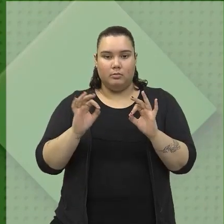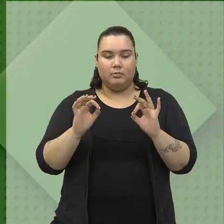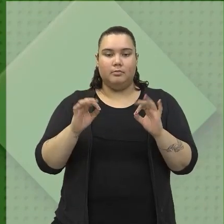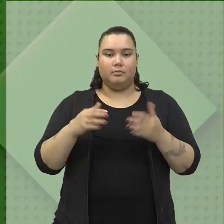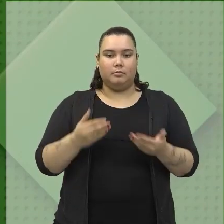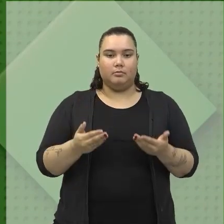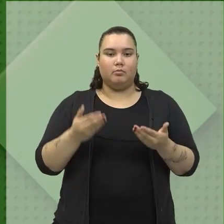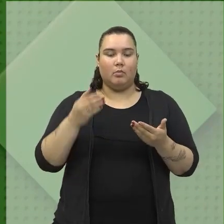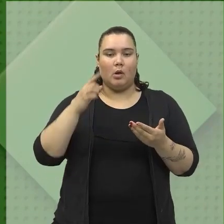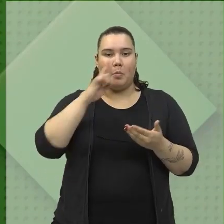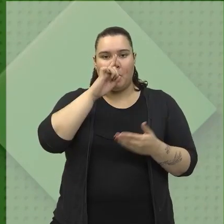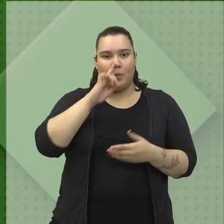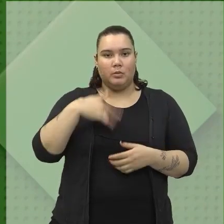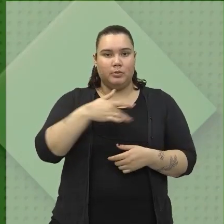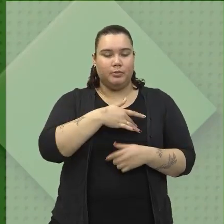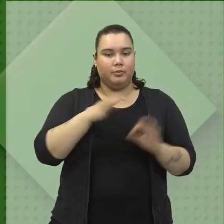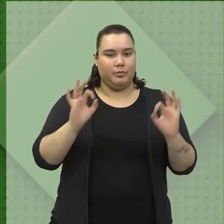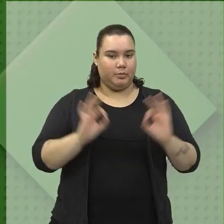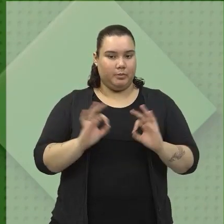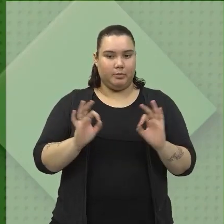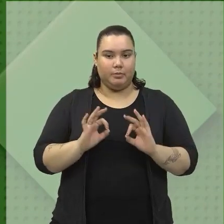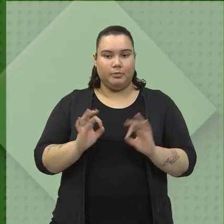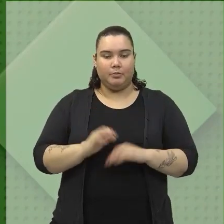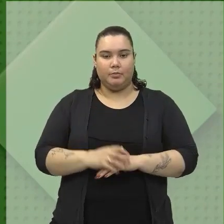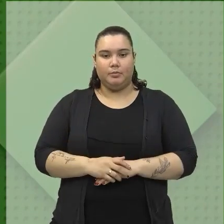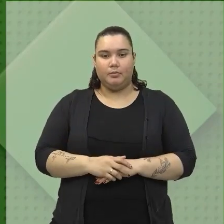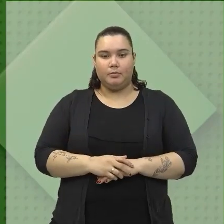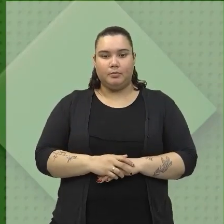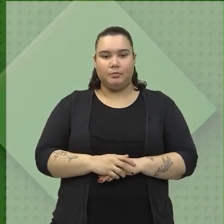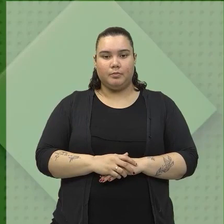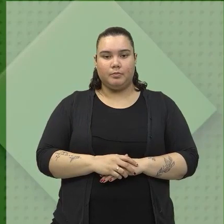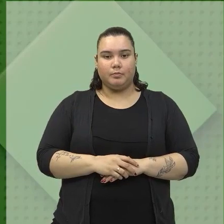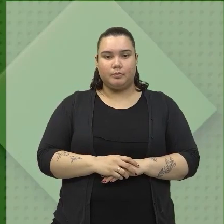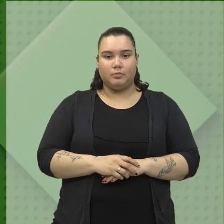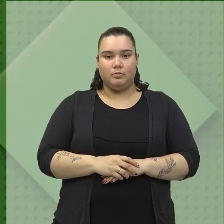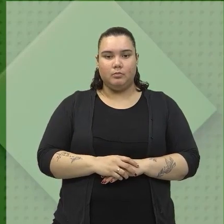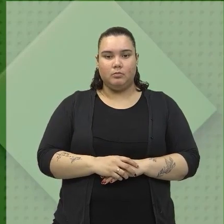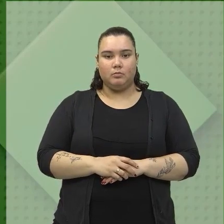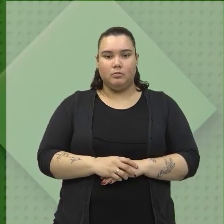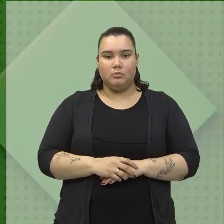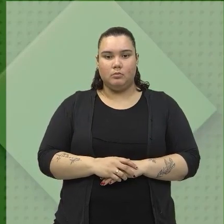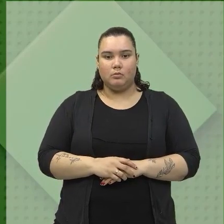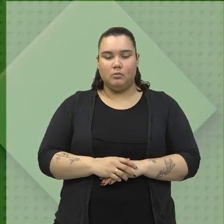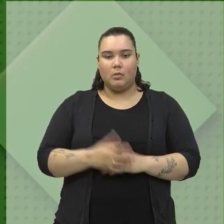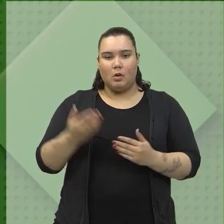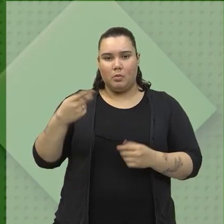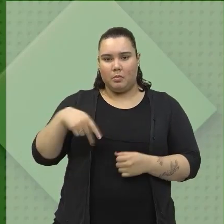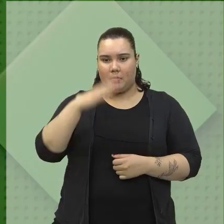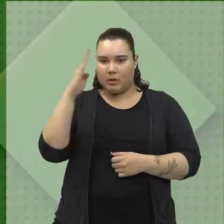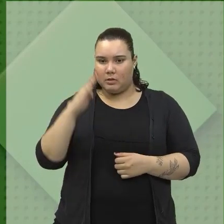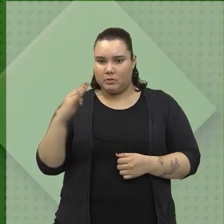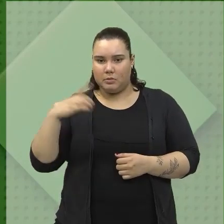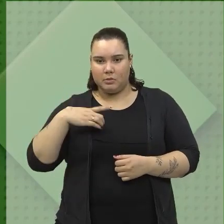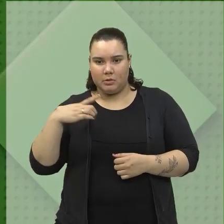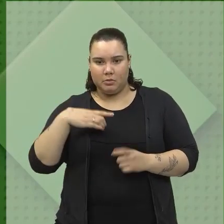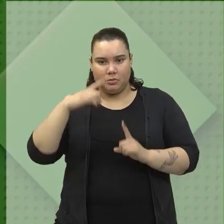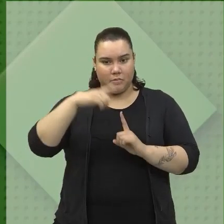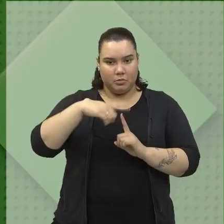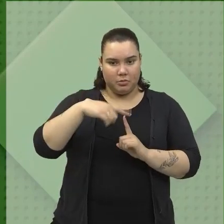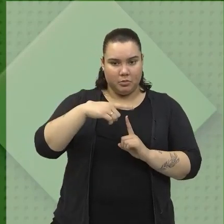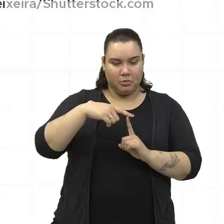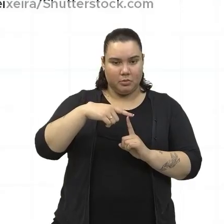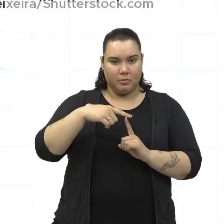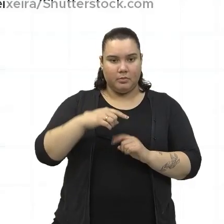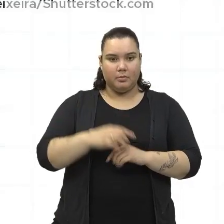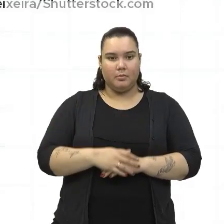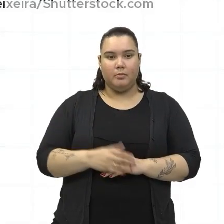sendo lançada ali através daquela fumaça das chaminés, como a gente pôde observar. E no Brasil, será que nós temos aí usinas